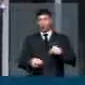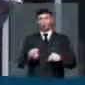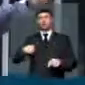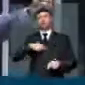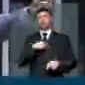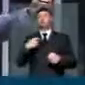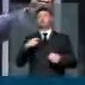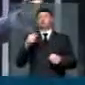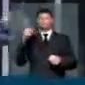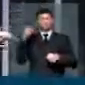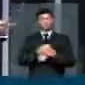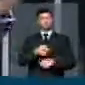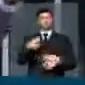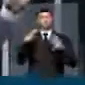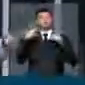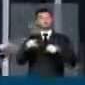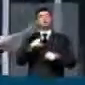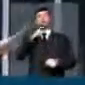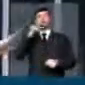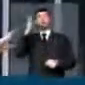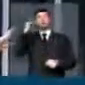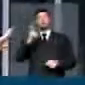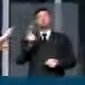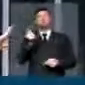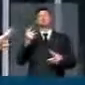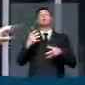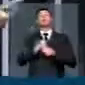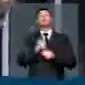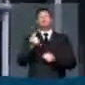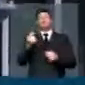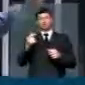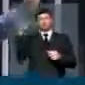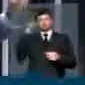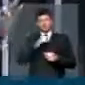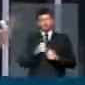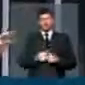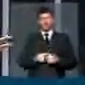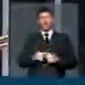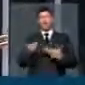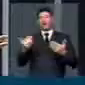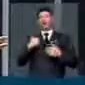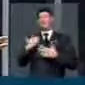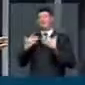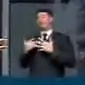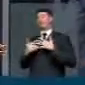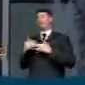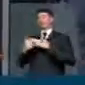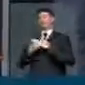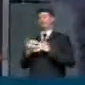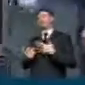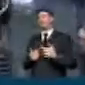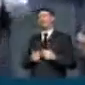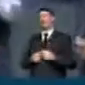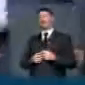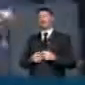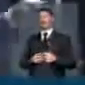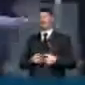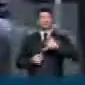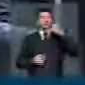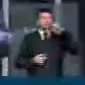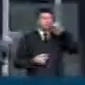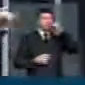temos que ir para cima disso, porque hoje ninguém sabe quanto é que custa uma passagem aérea. Você está bem que conversando no balcão de uma empresa dessa, se você atender o